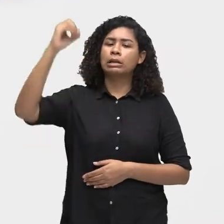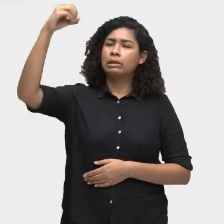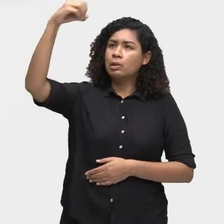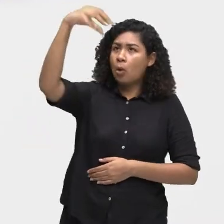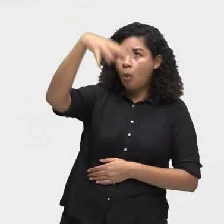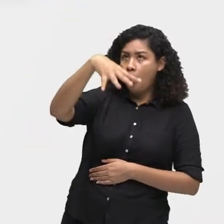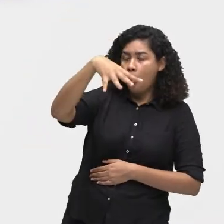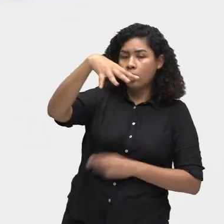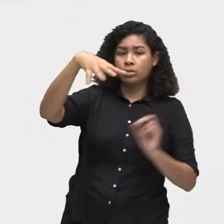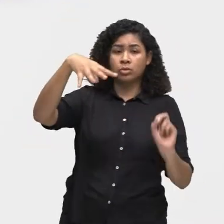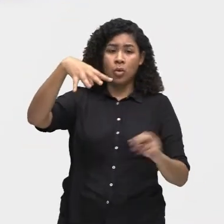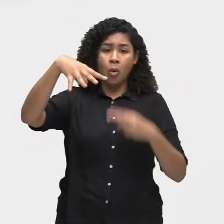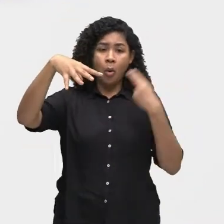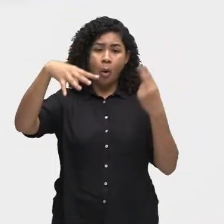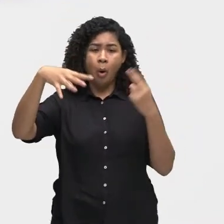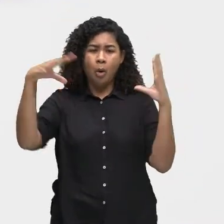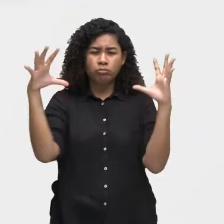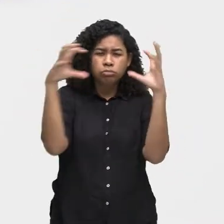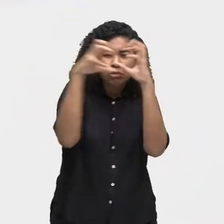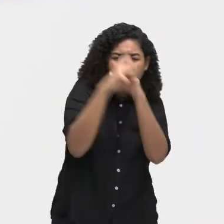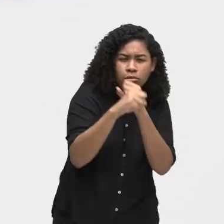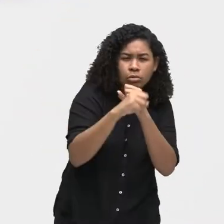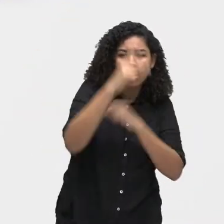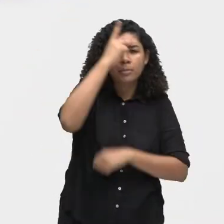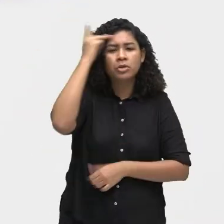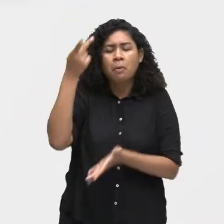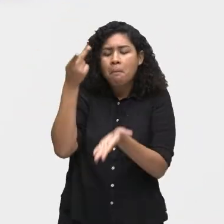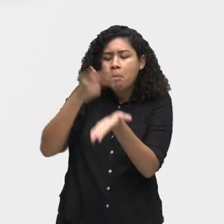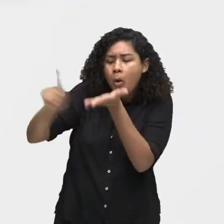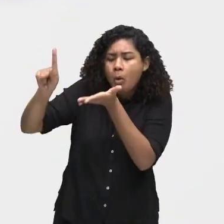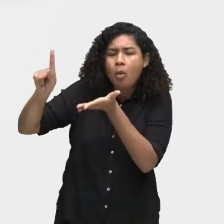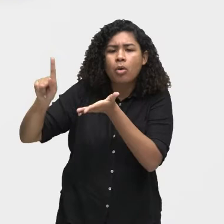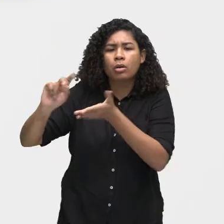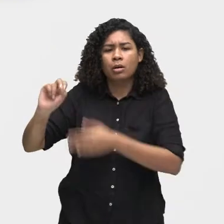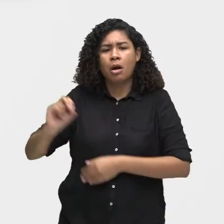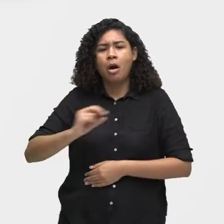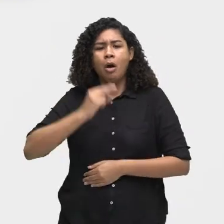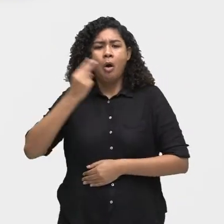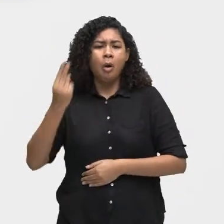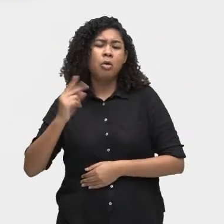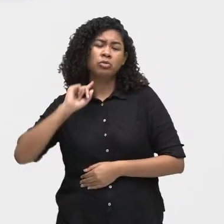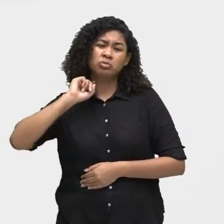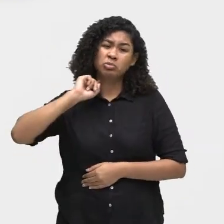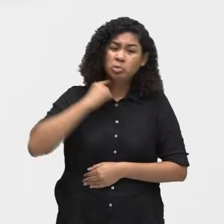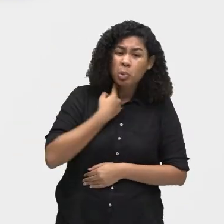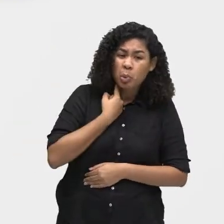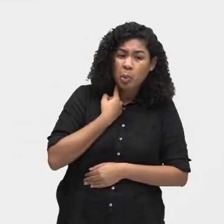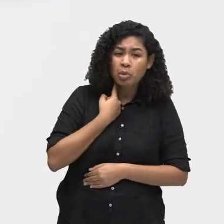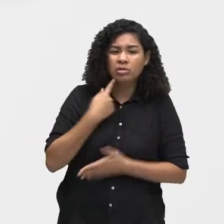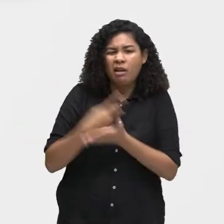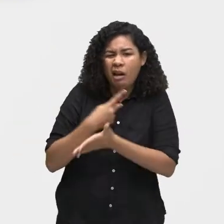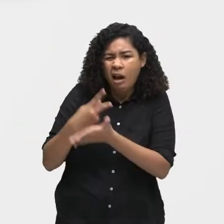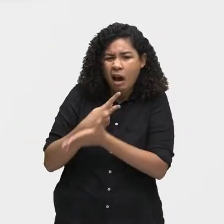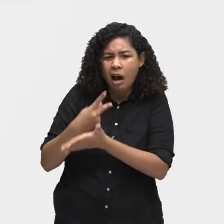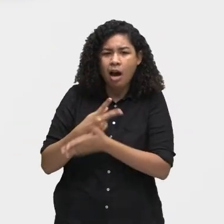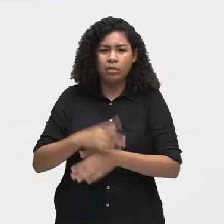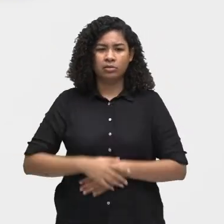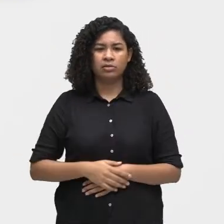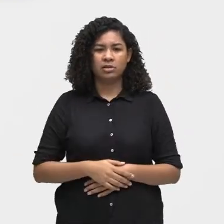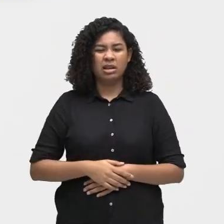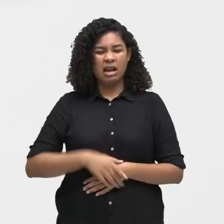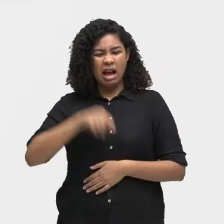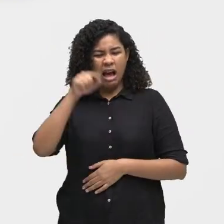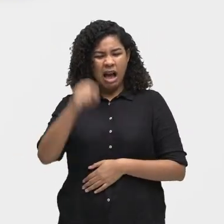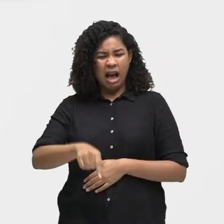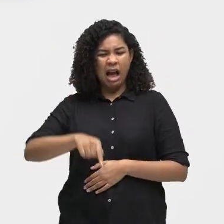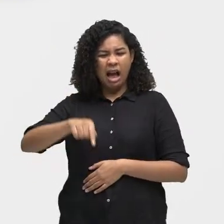é pura, a pessoa é impura, né? Pecou, vai para o inferno, desgramado, né? Às vezes até a pessoa